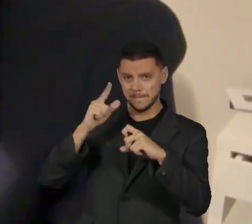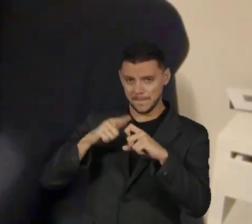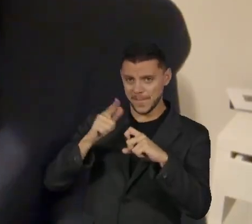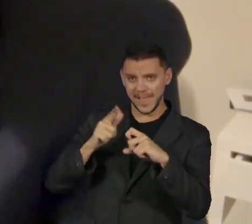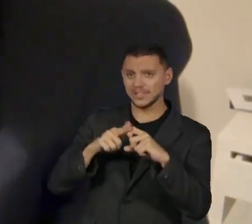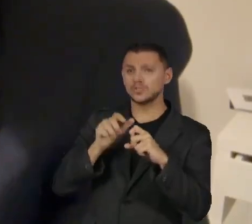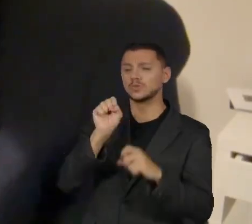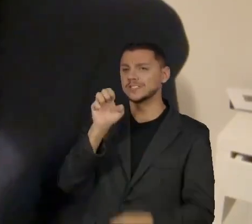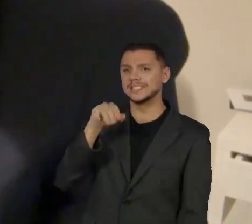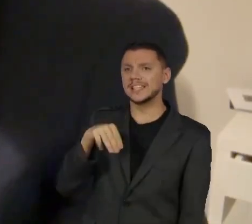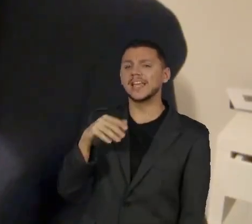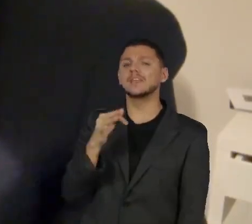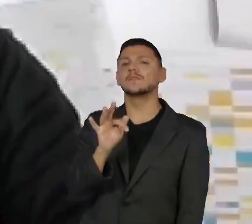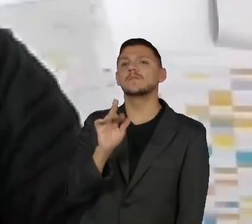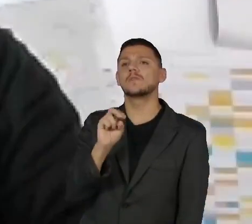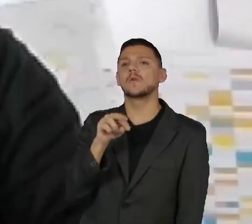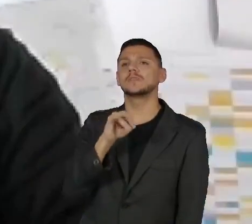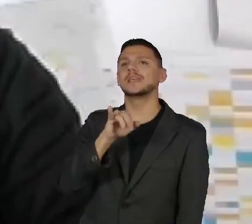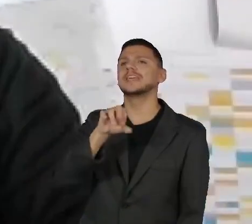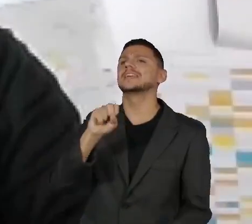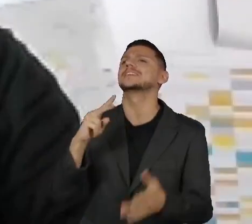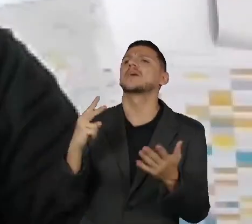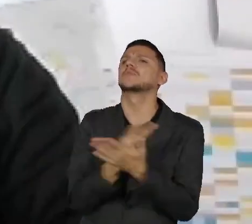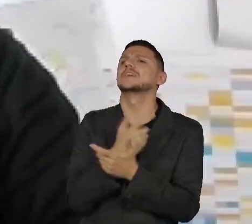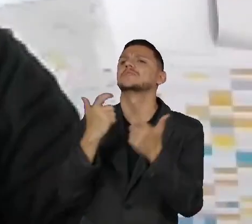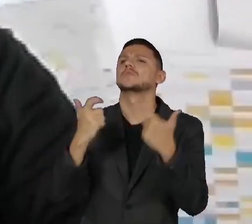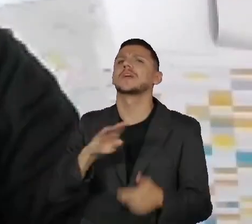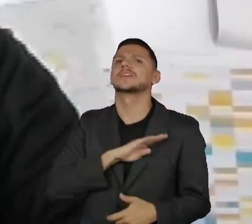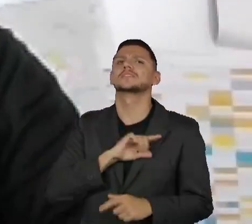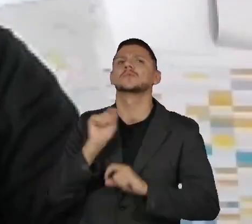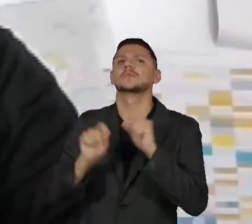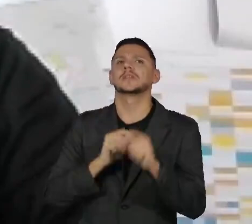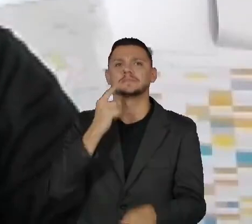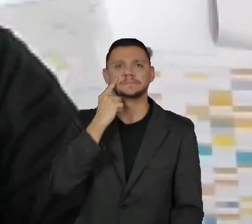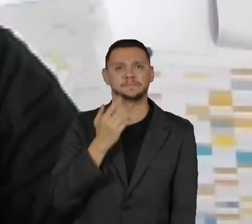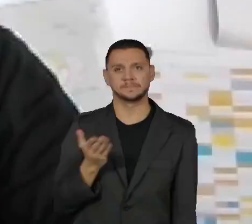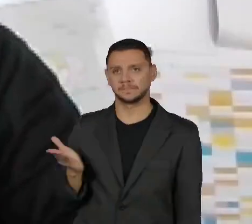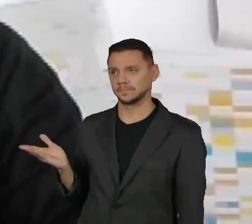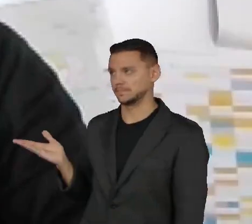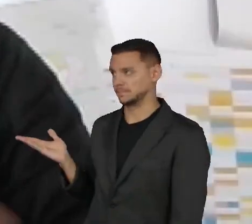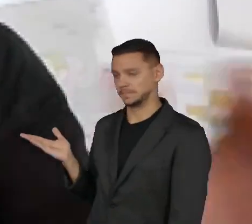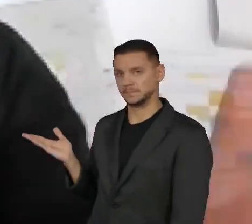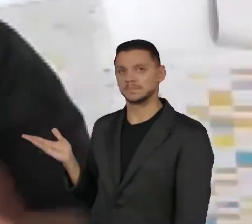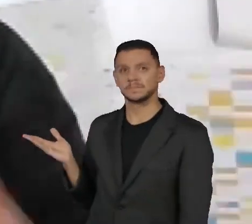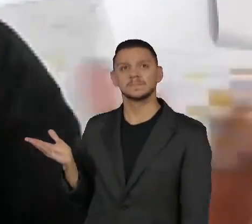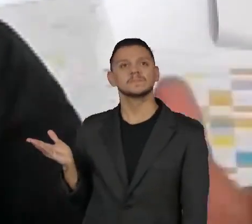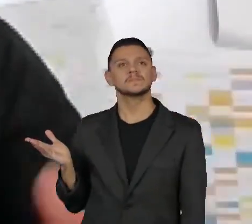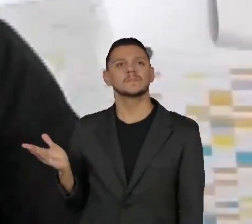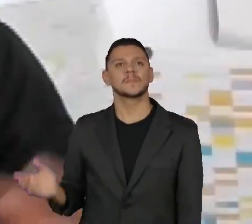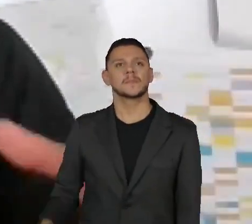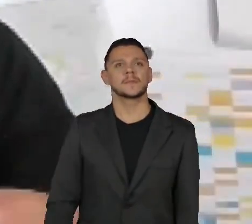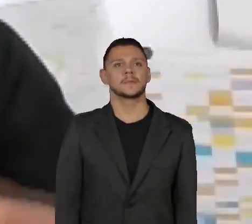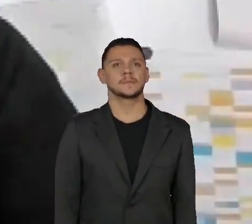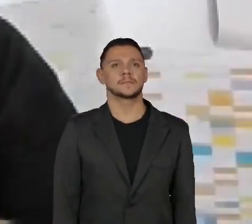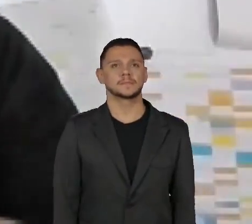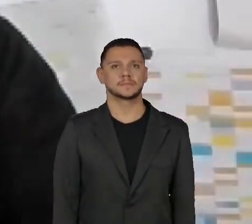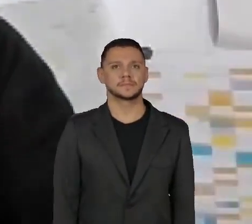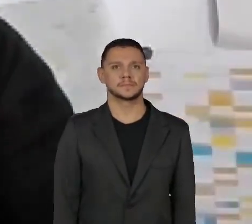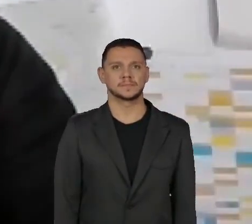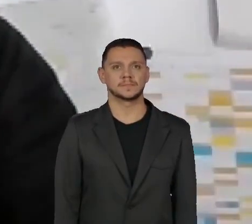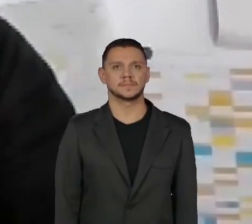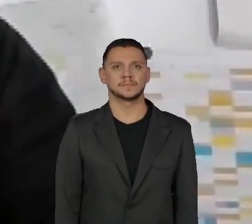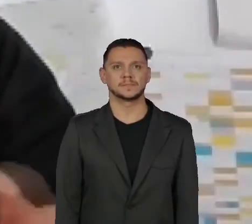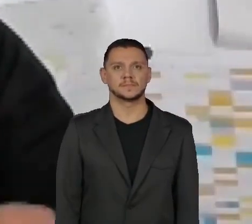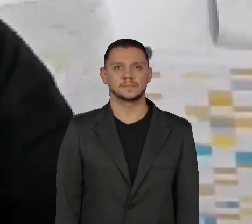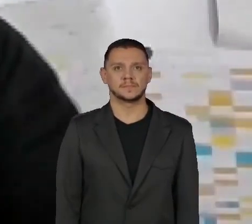enfrentam nesse momento em Gaza? This moment, there is more than 1.7 million people accumulated in a very narrow